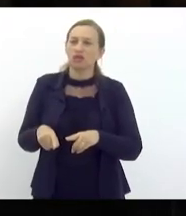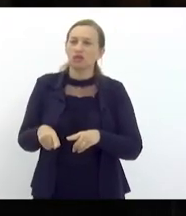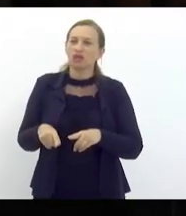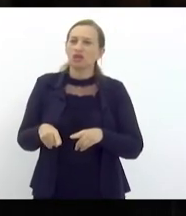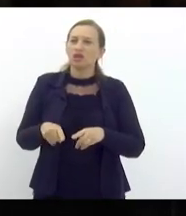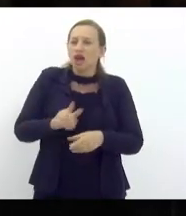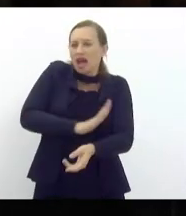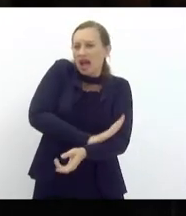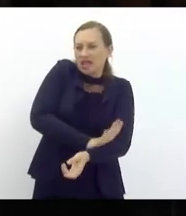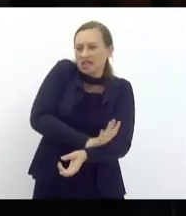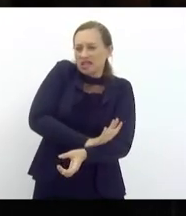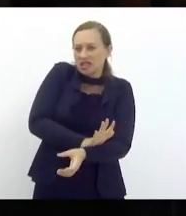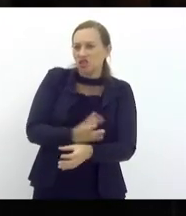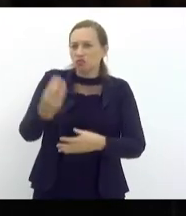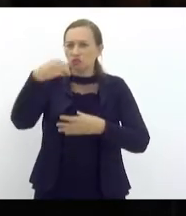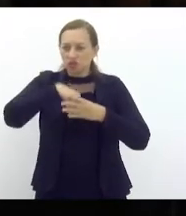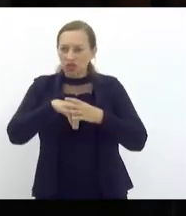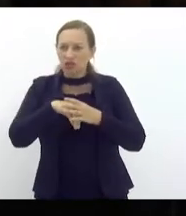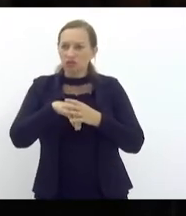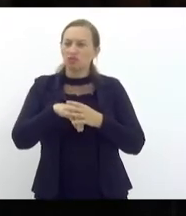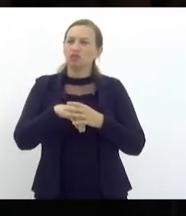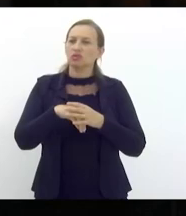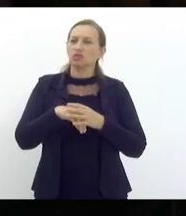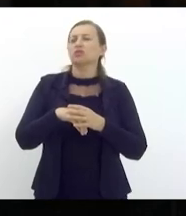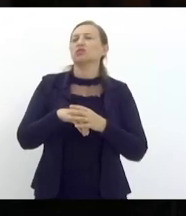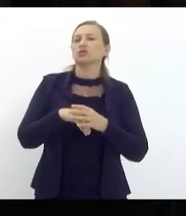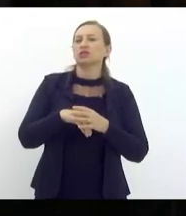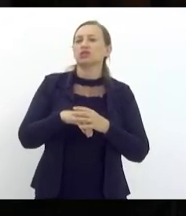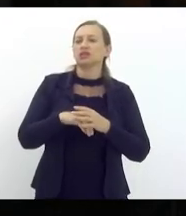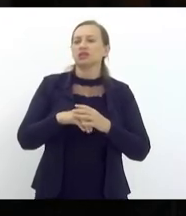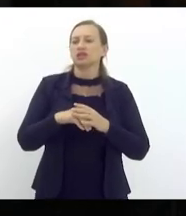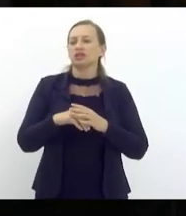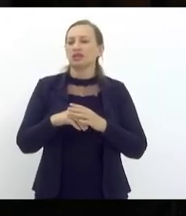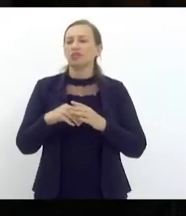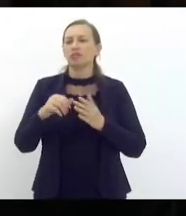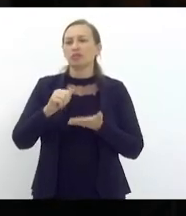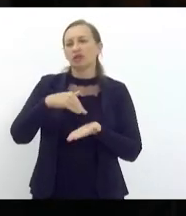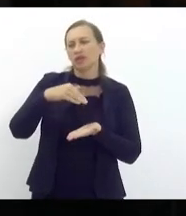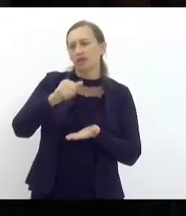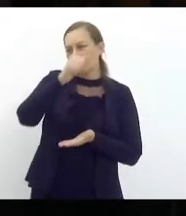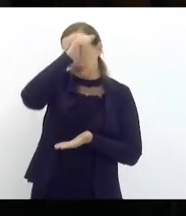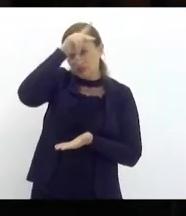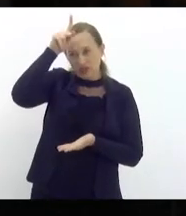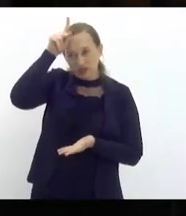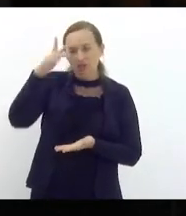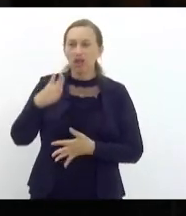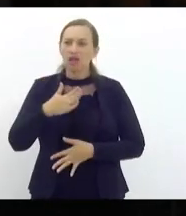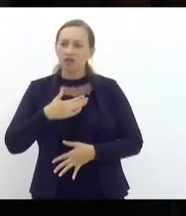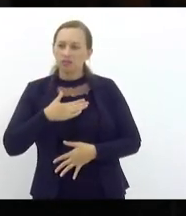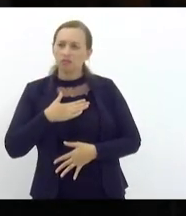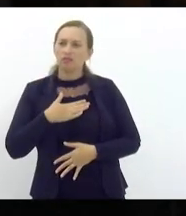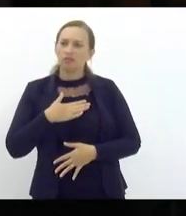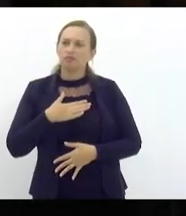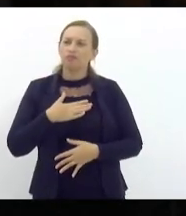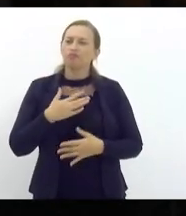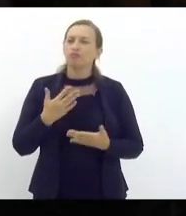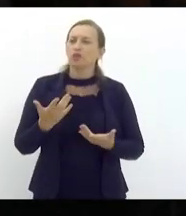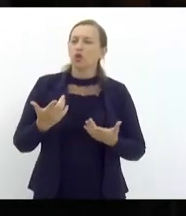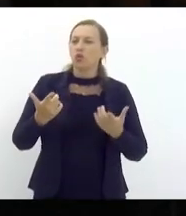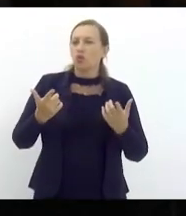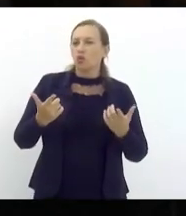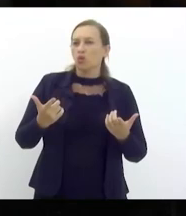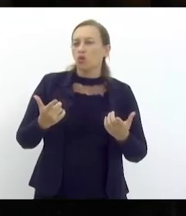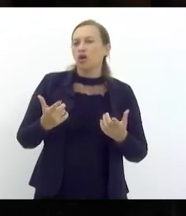contra exoneração de professores de maneira ditatorial lá na minha região Petrópolis Região Serrana como um todo